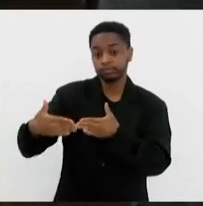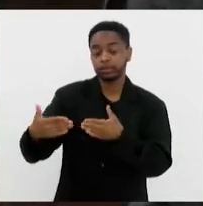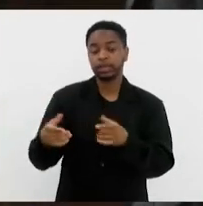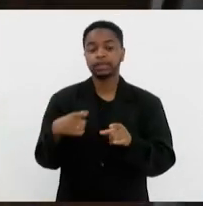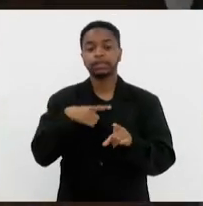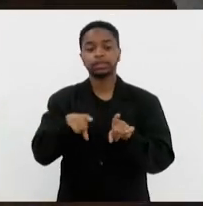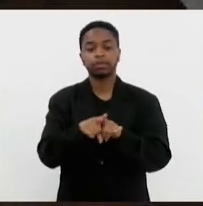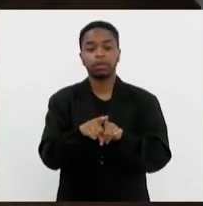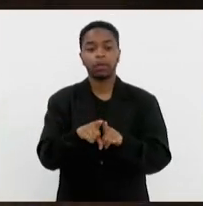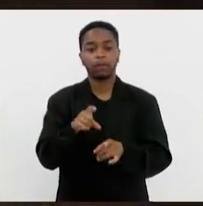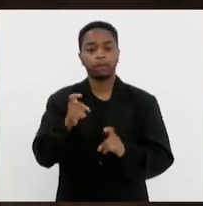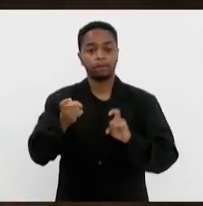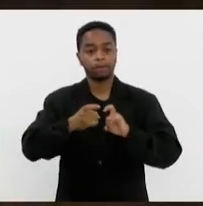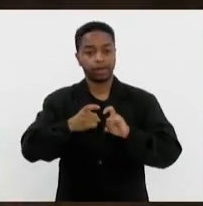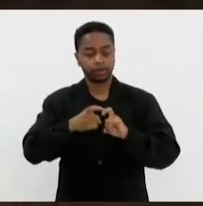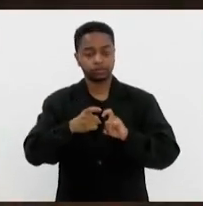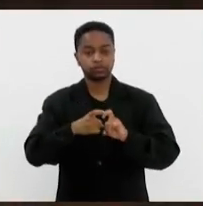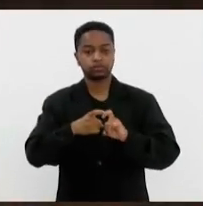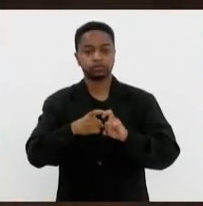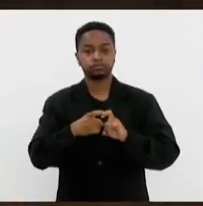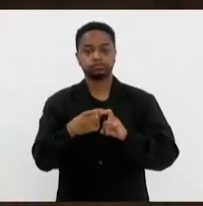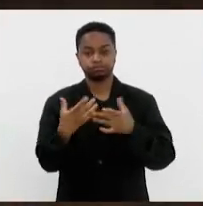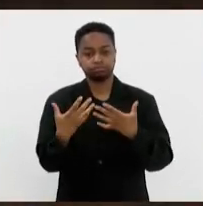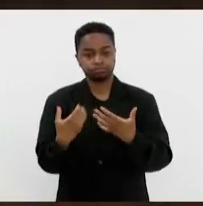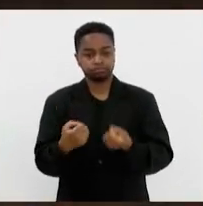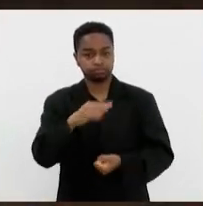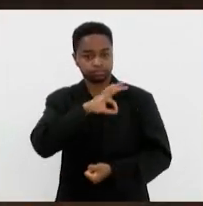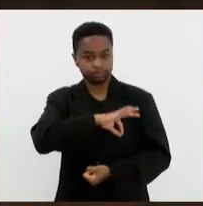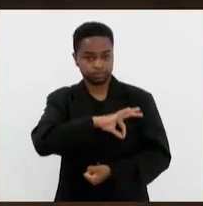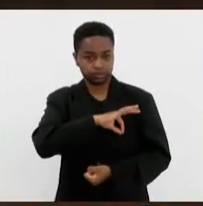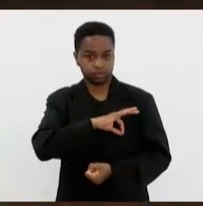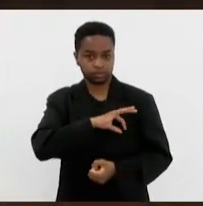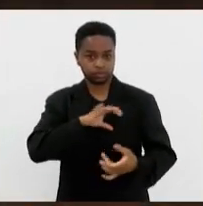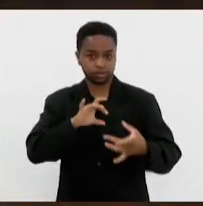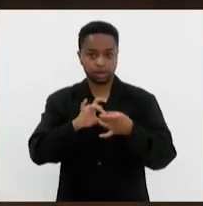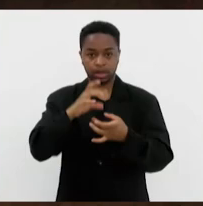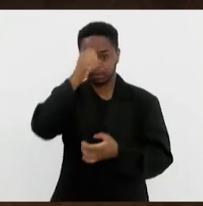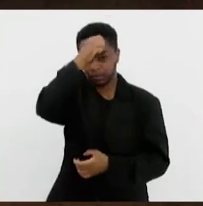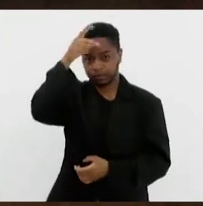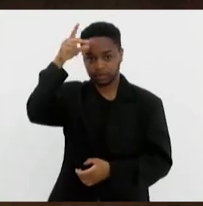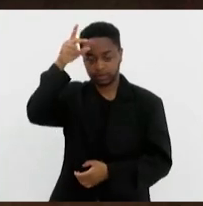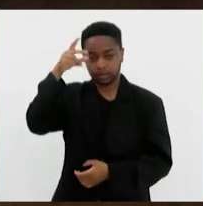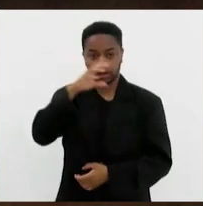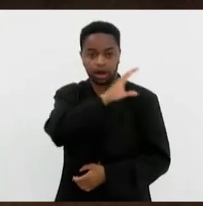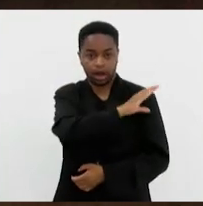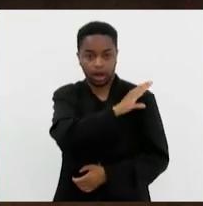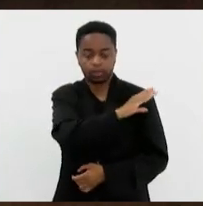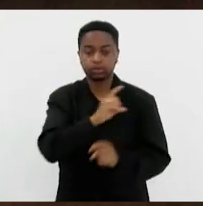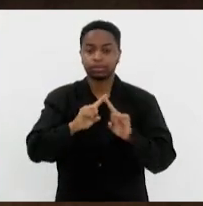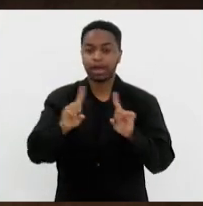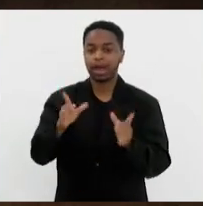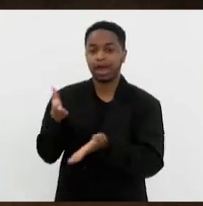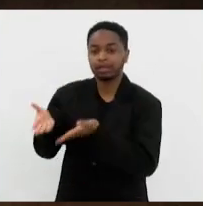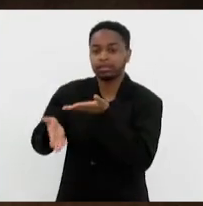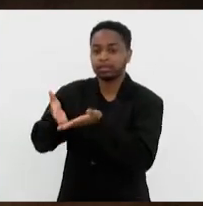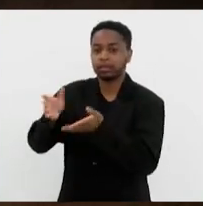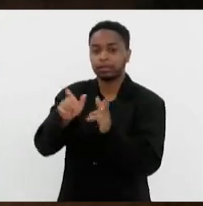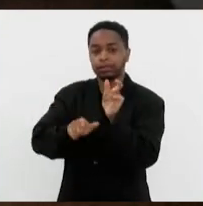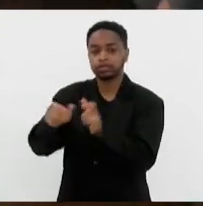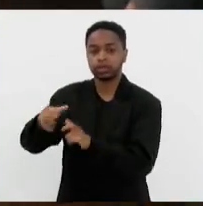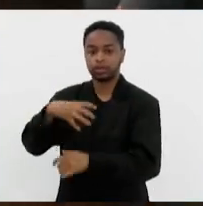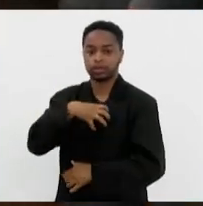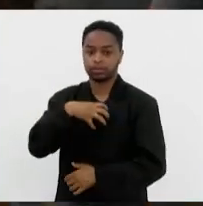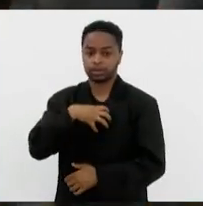recebia pela Prefeitura de Campos, mas dava consulta na Bahia. Então, eu